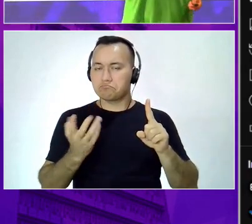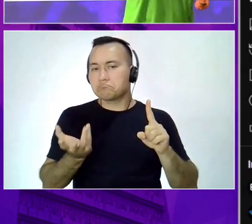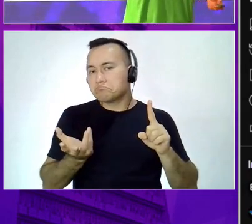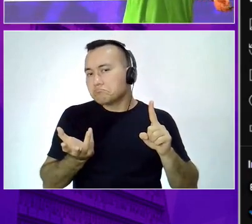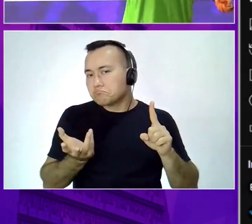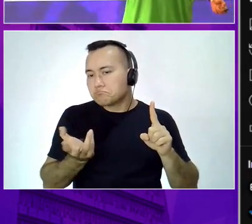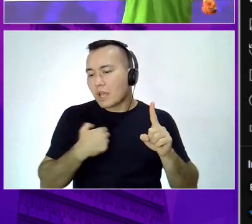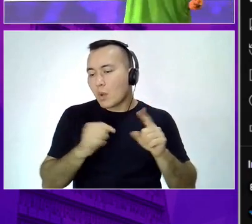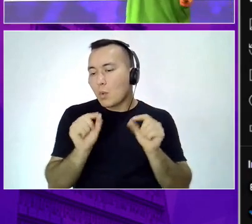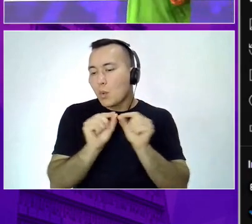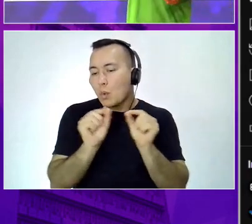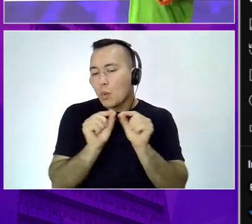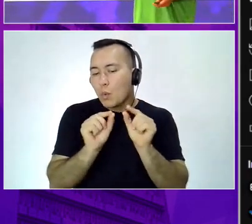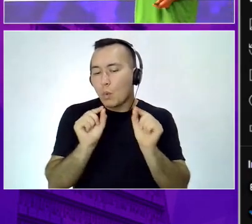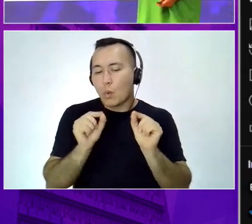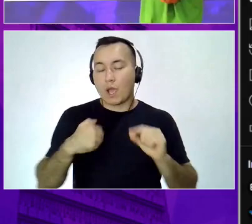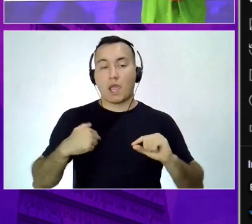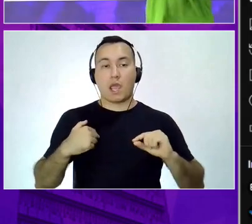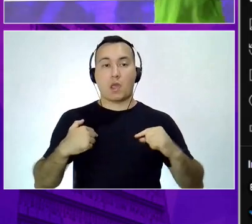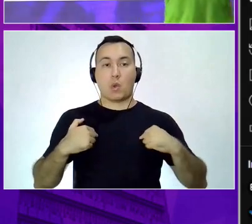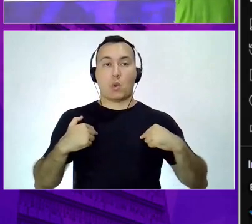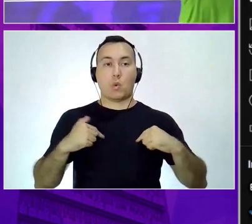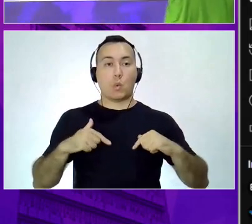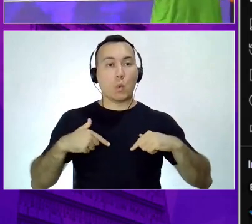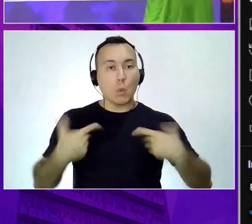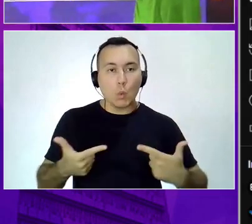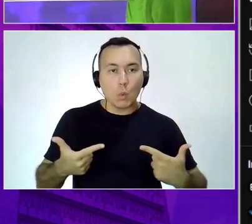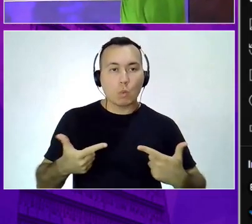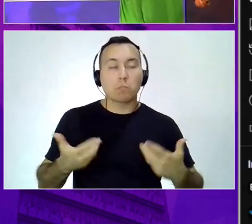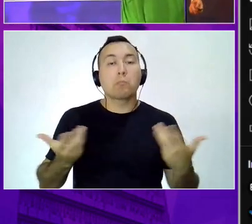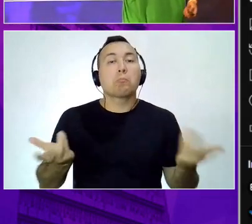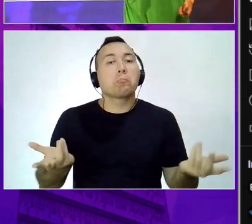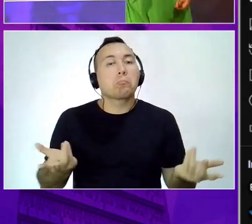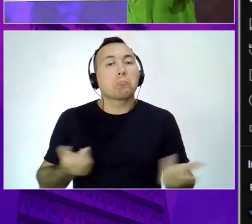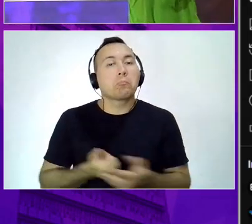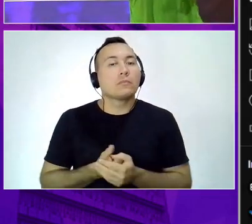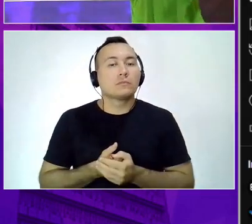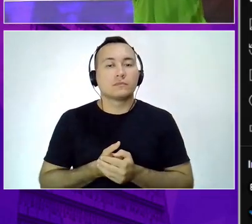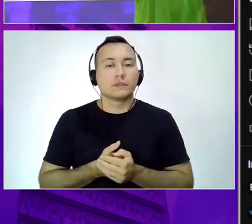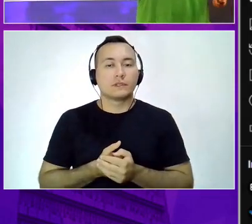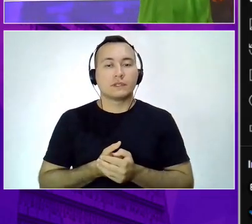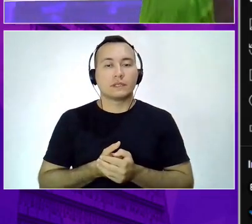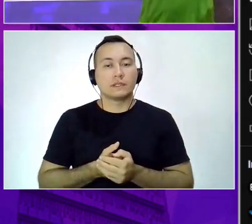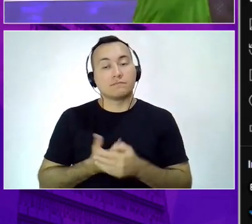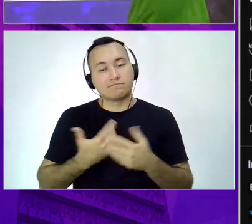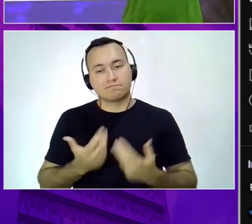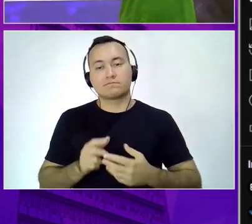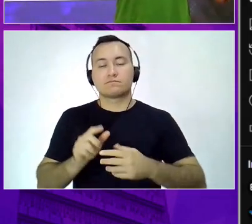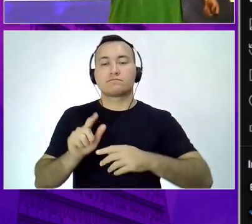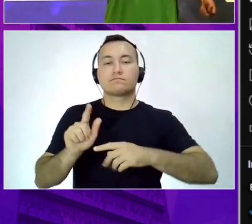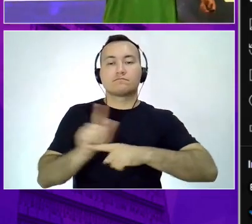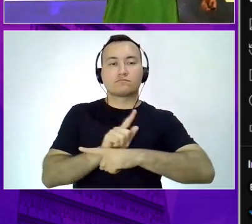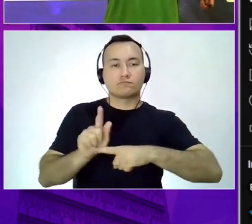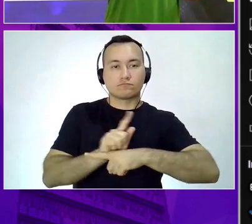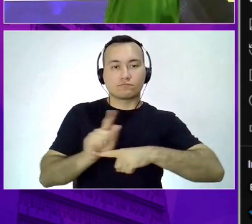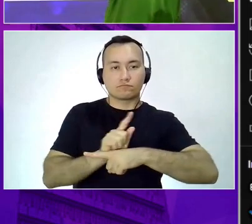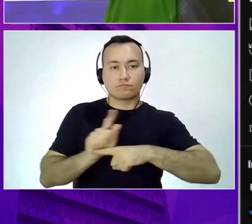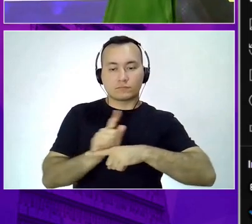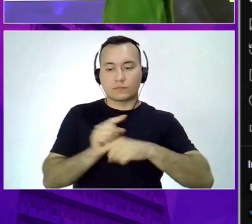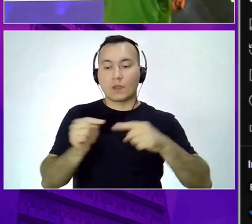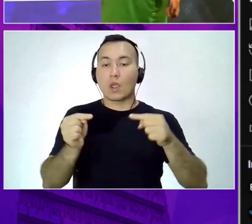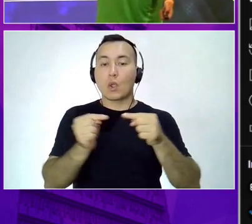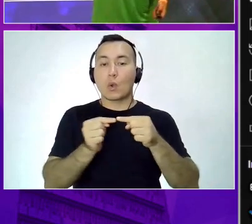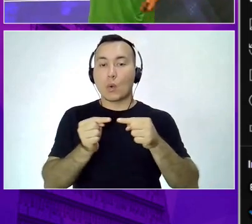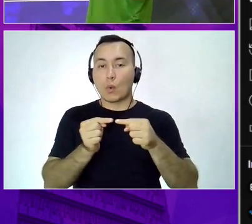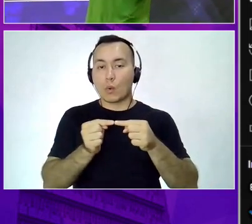A gestão, de alguma forma, tem a ver com isso. A gestão tem a ver com colocar a intenção e transformá-la em alguma